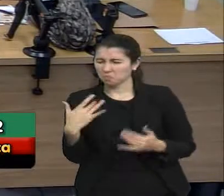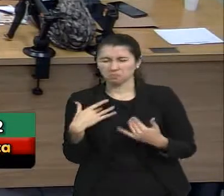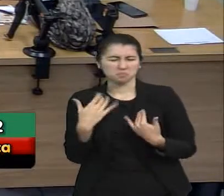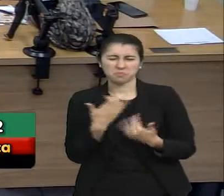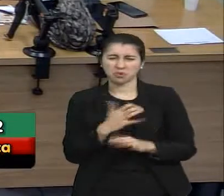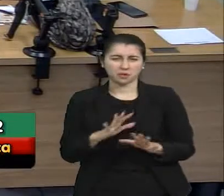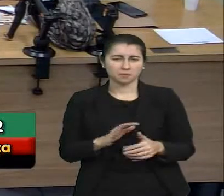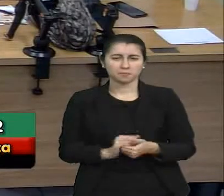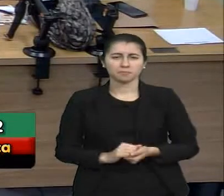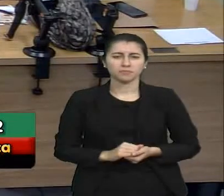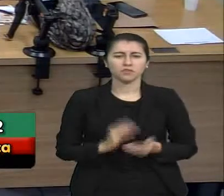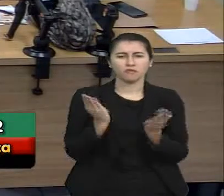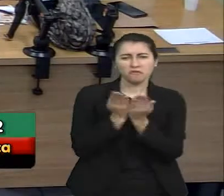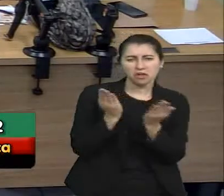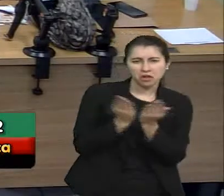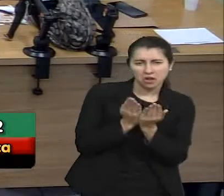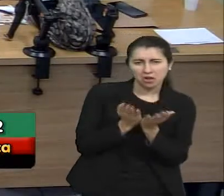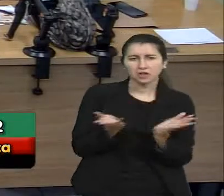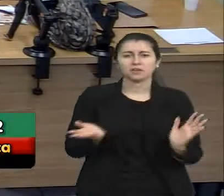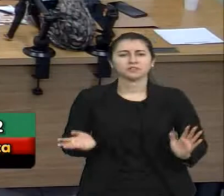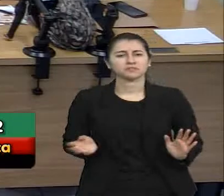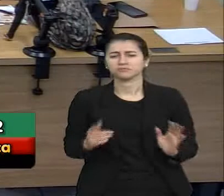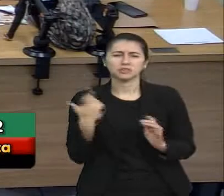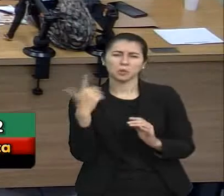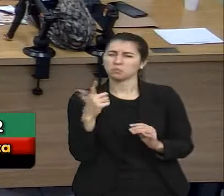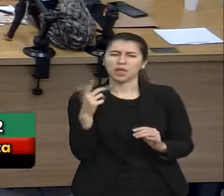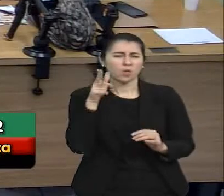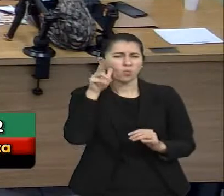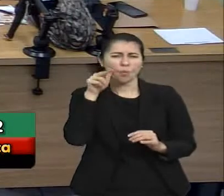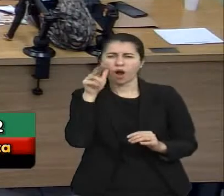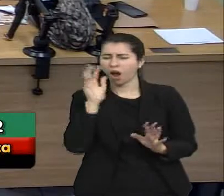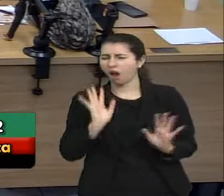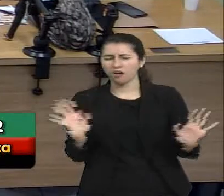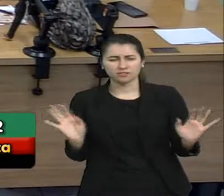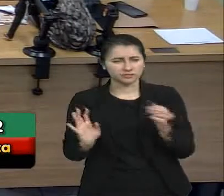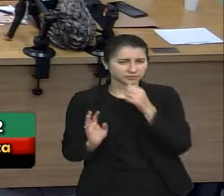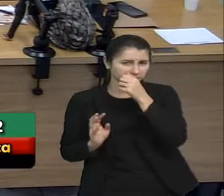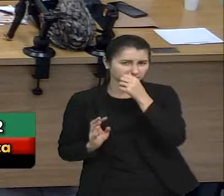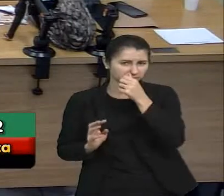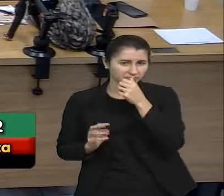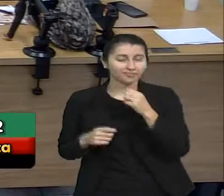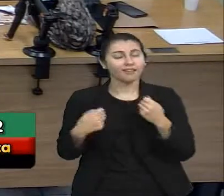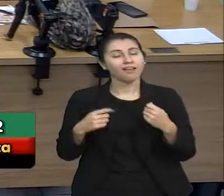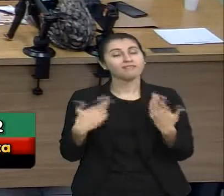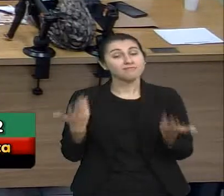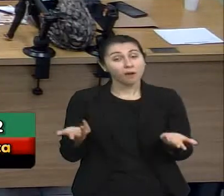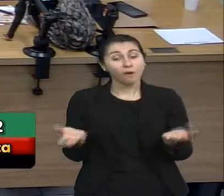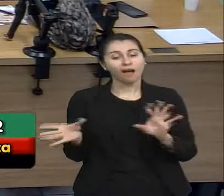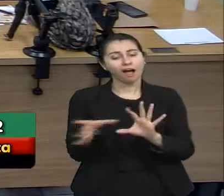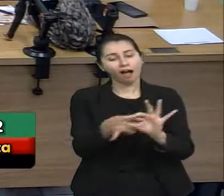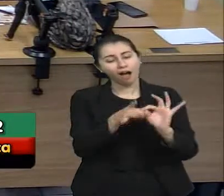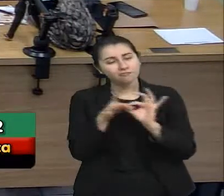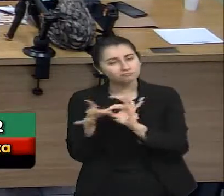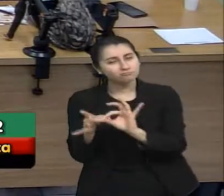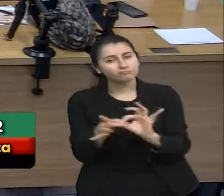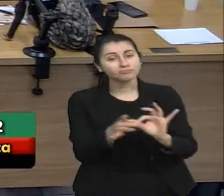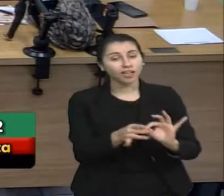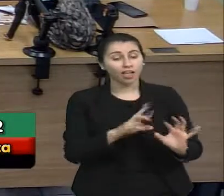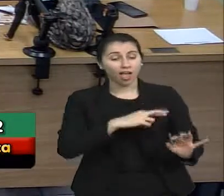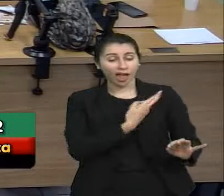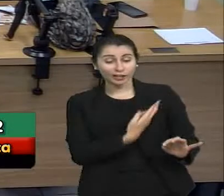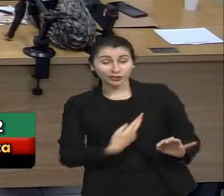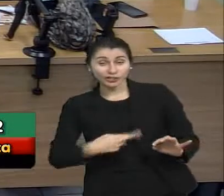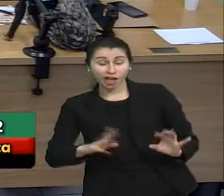na igreja evangélica. Não houve nada disso. Então, assim, a harmonização interreligiosa,